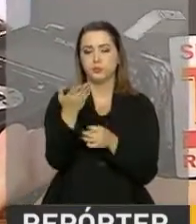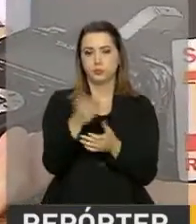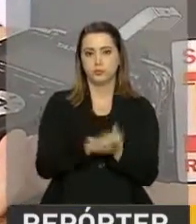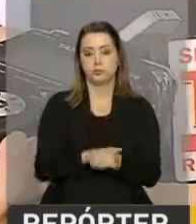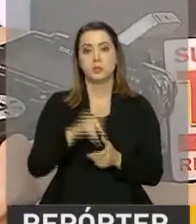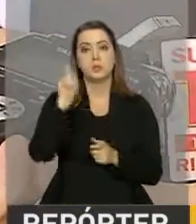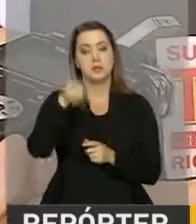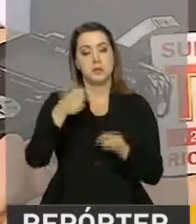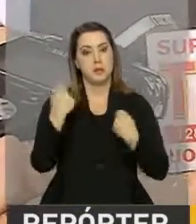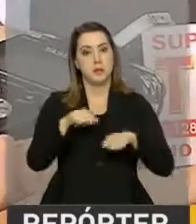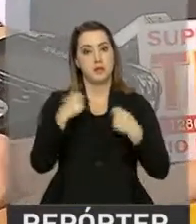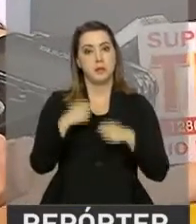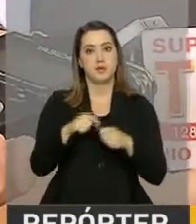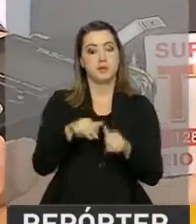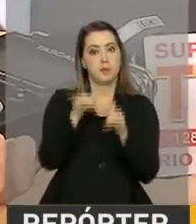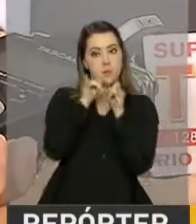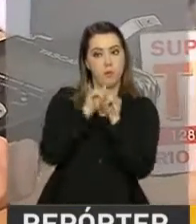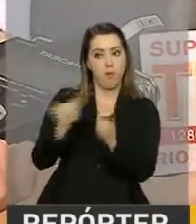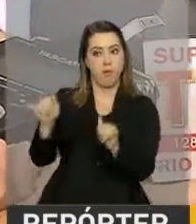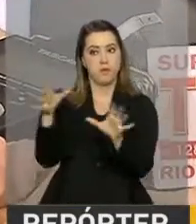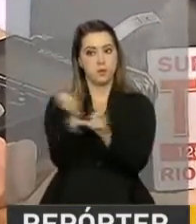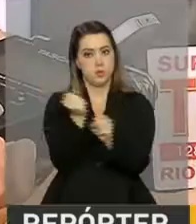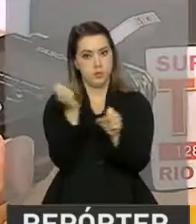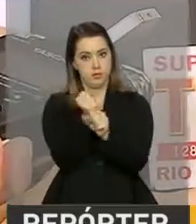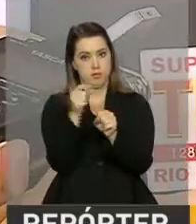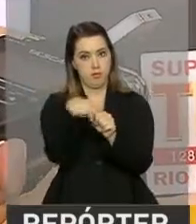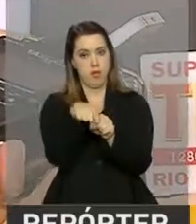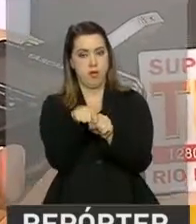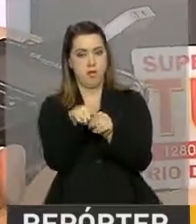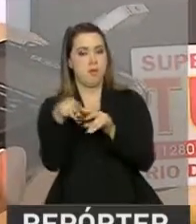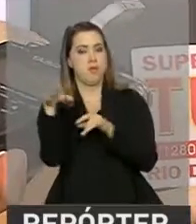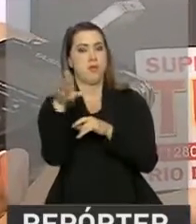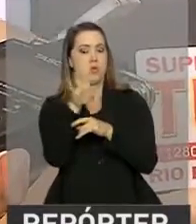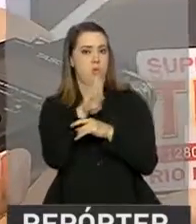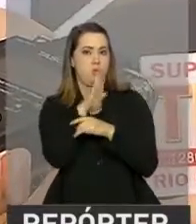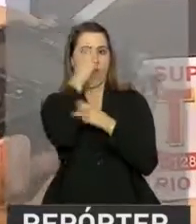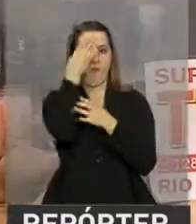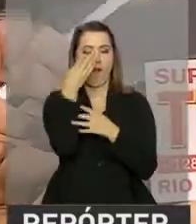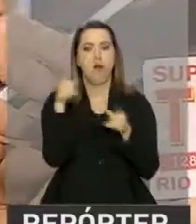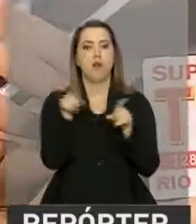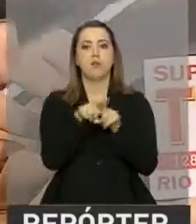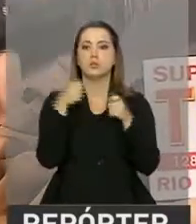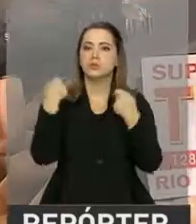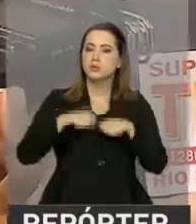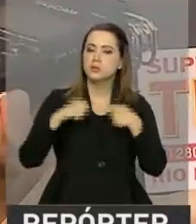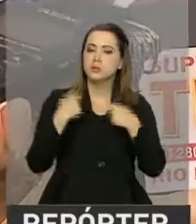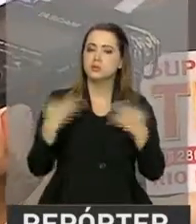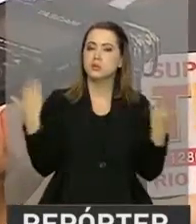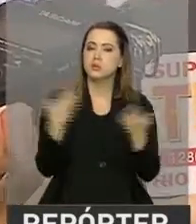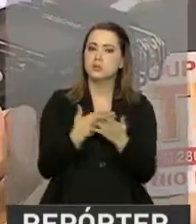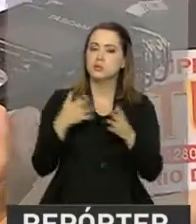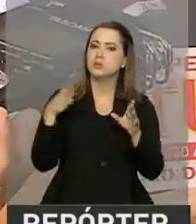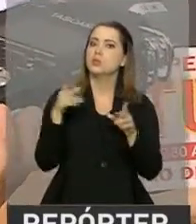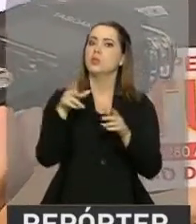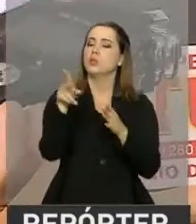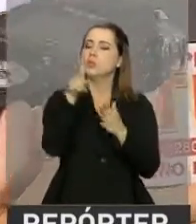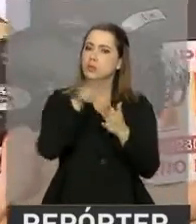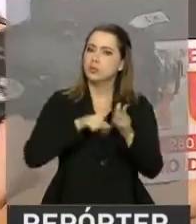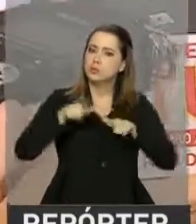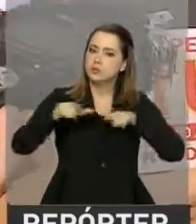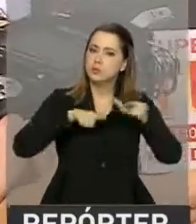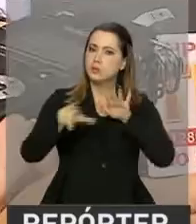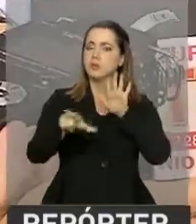deixa de ser um faz de conta e nós estamos nos esforçando para dar boa execução as leis que foram aprovadas